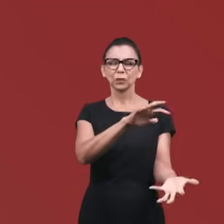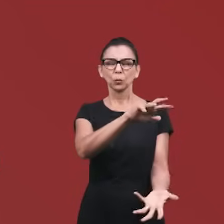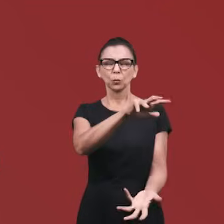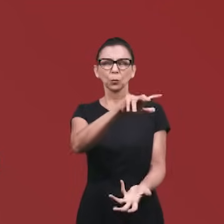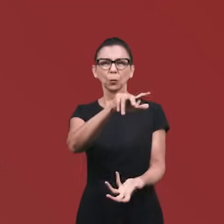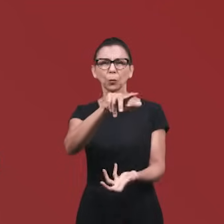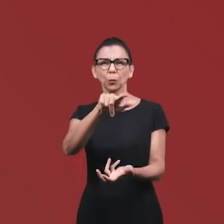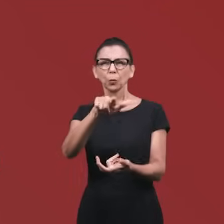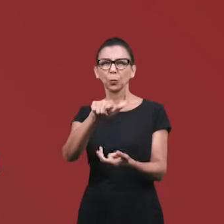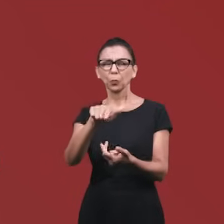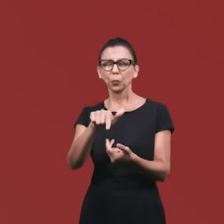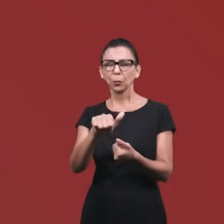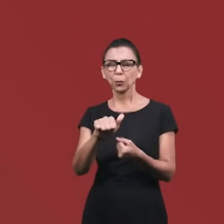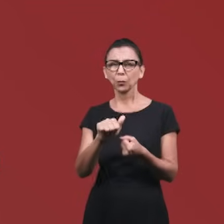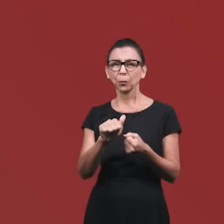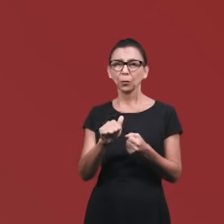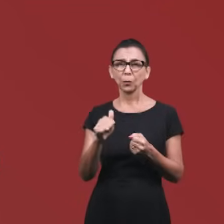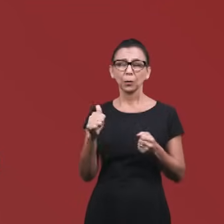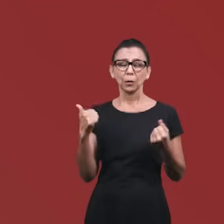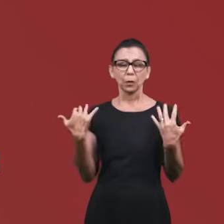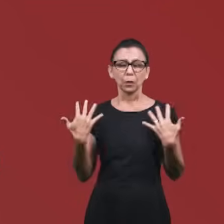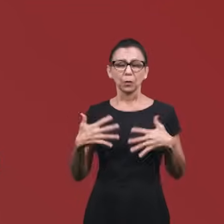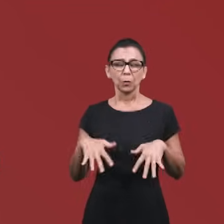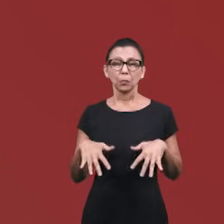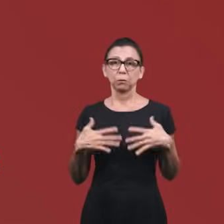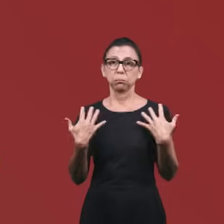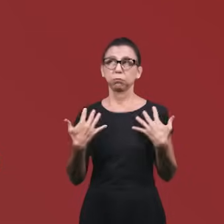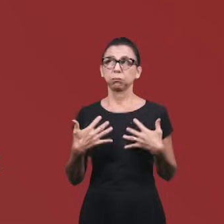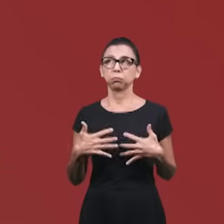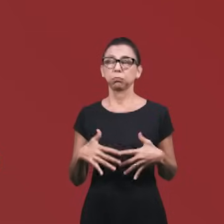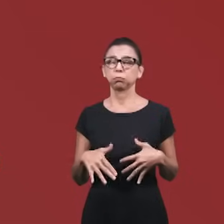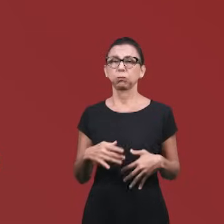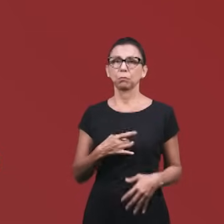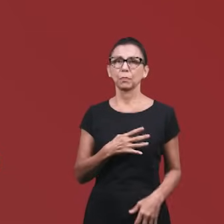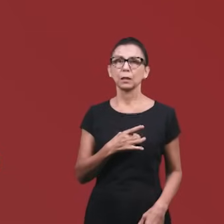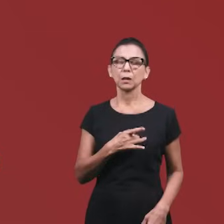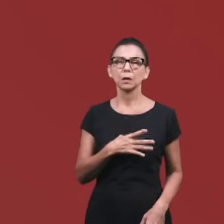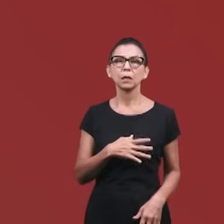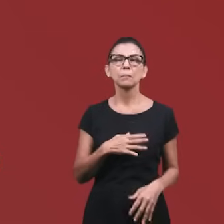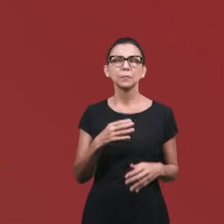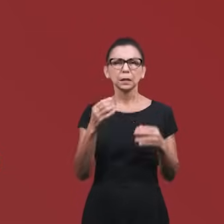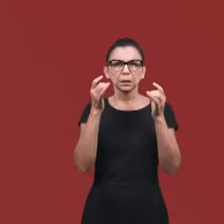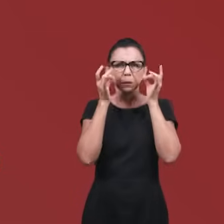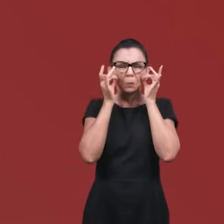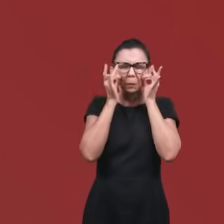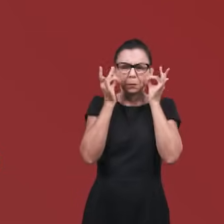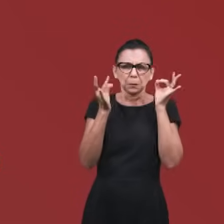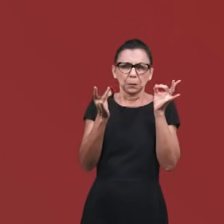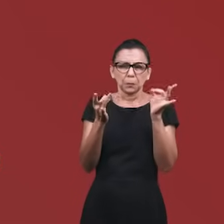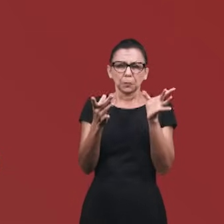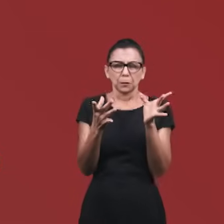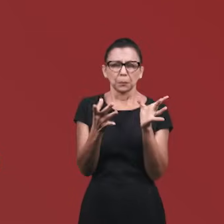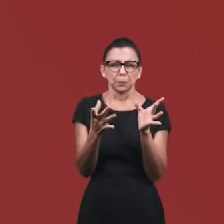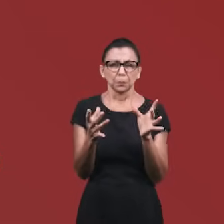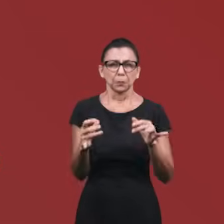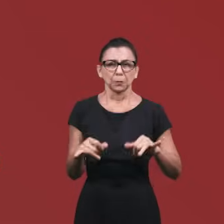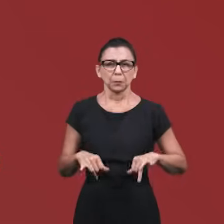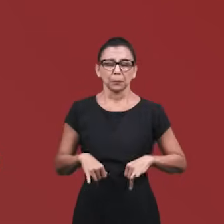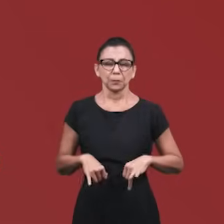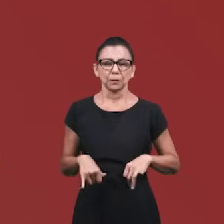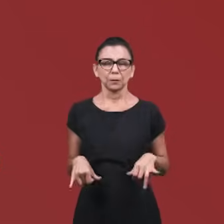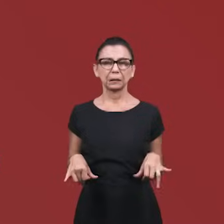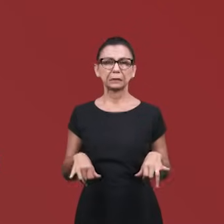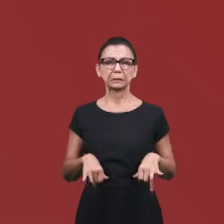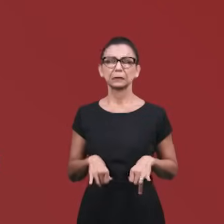orar meus temores e aflições minha ador decepções